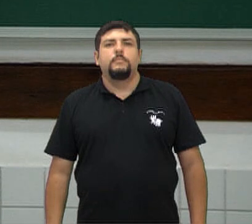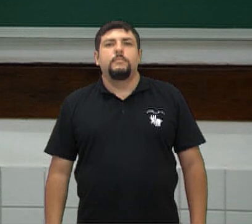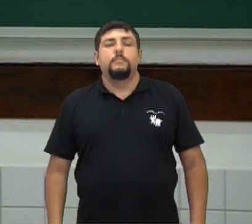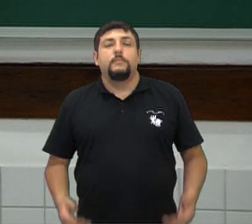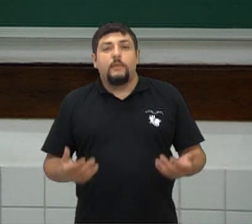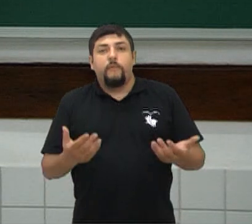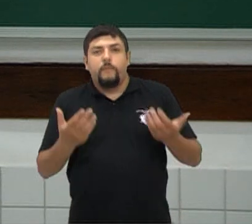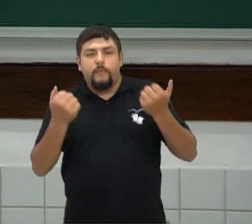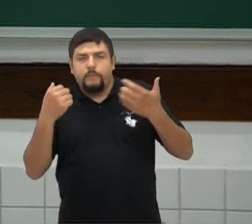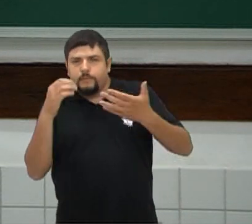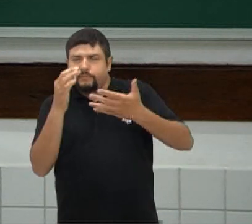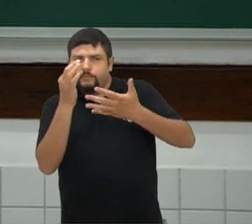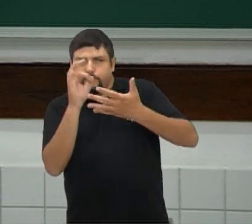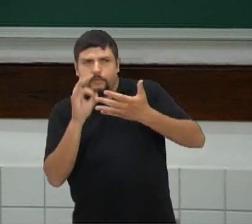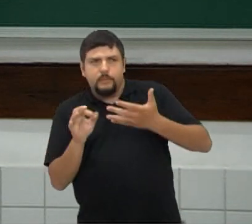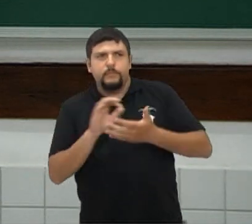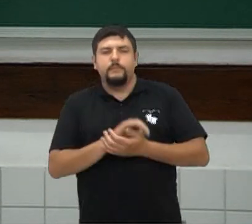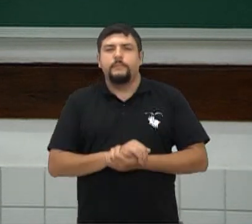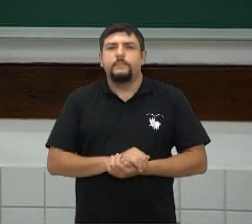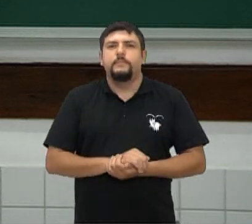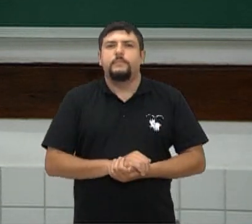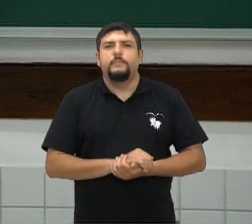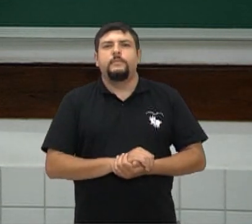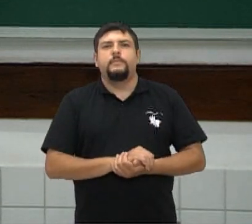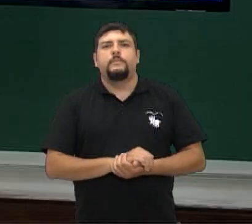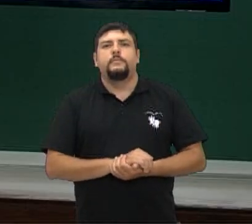Vamos lá para a correção do exercício? Olha só.